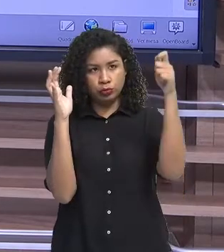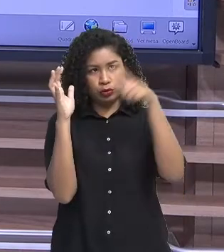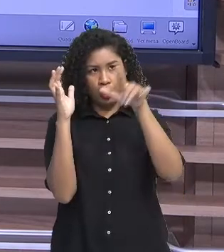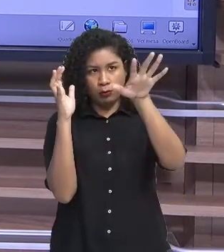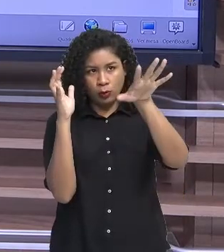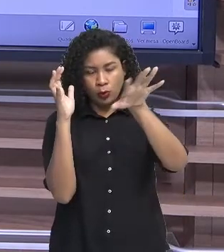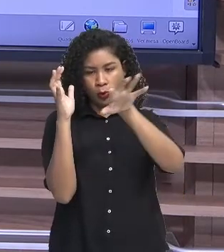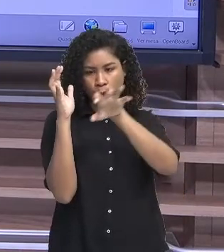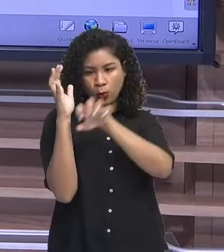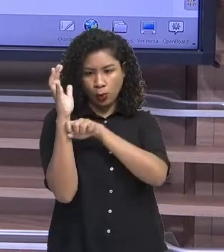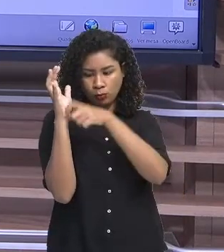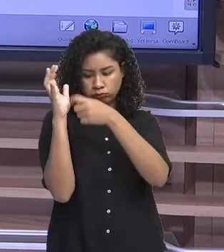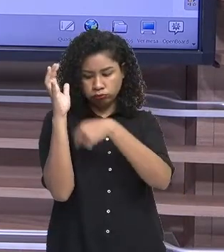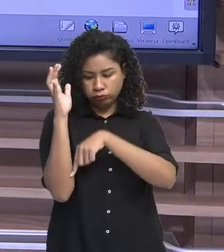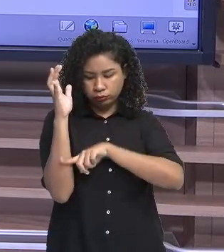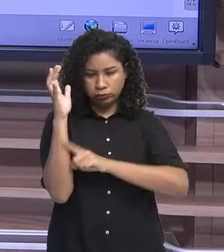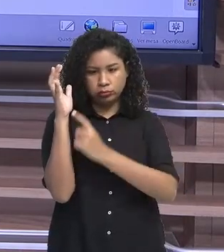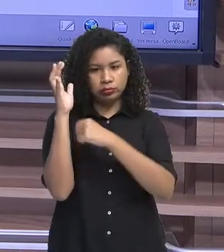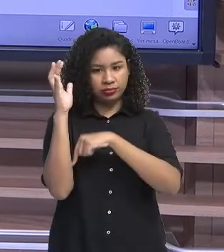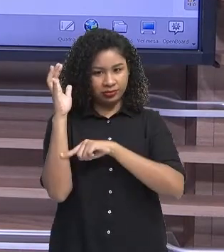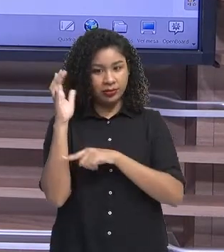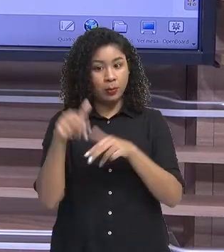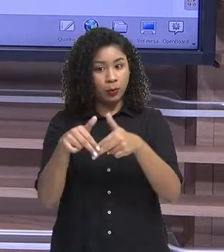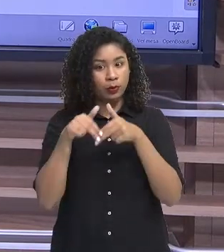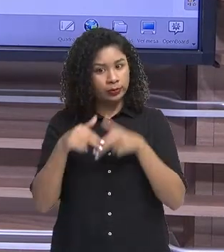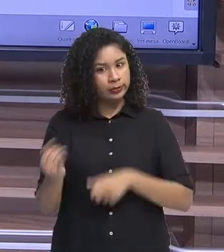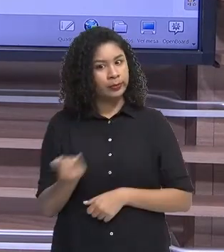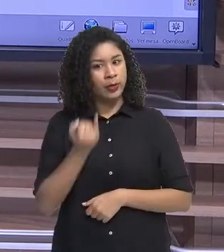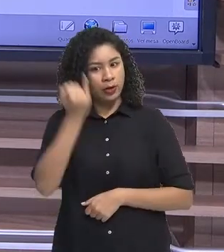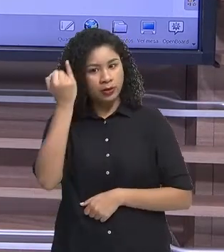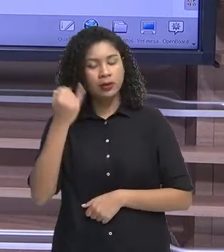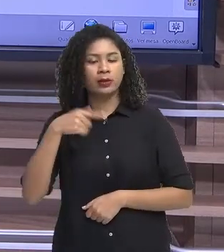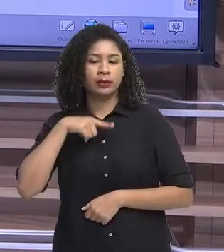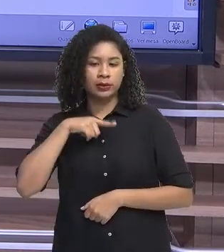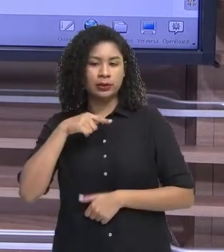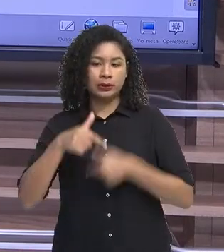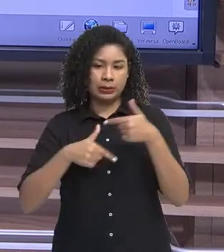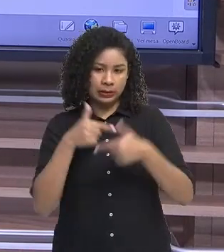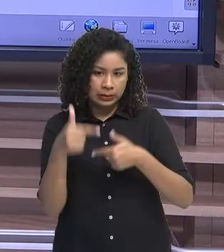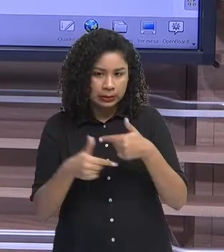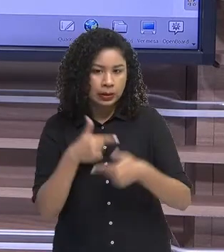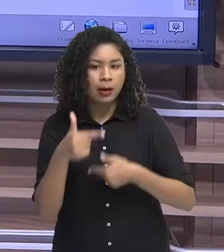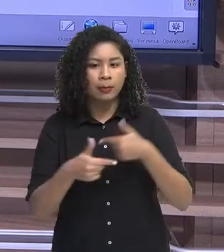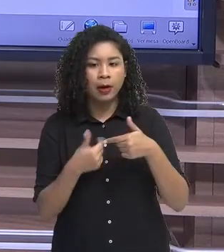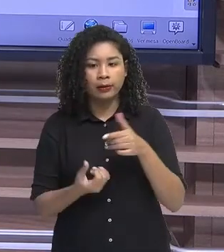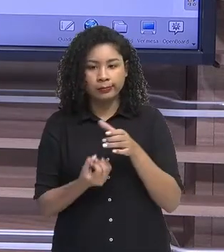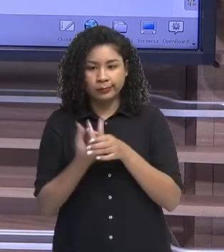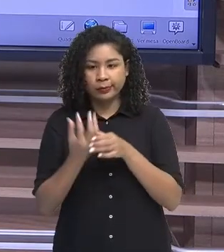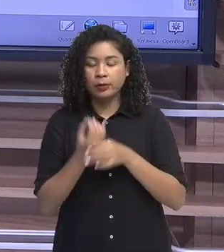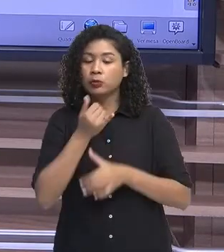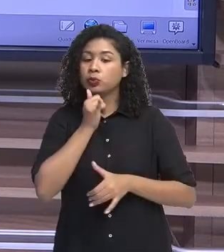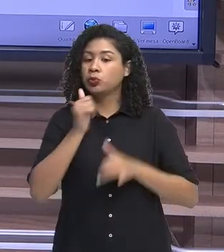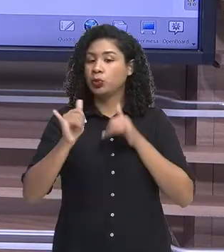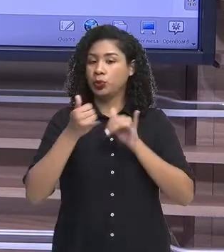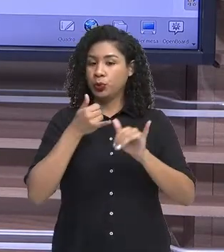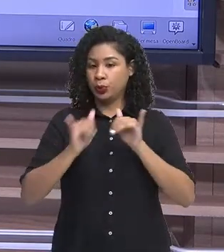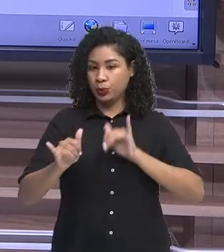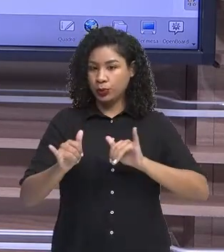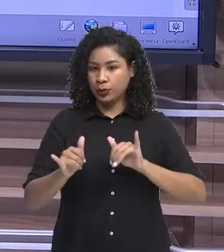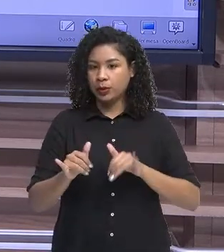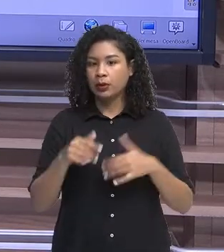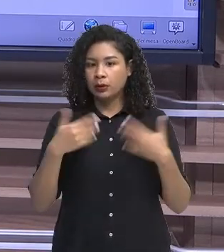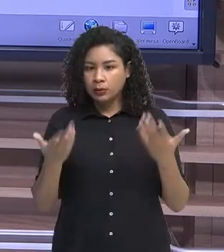que ela é encontrada em algas e plantas, porque elas realizam seu processo de fotossíntese para a produção da sua energia. Tá?